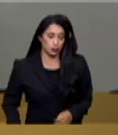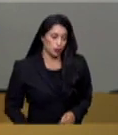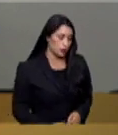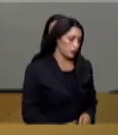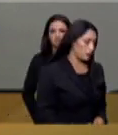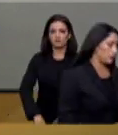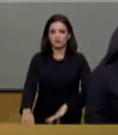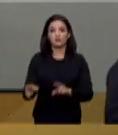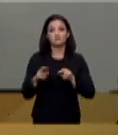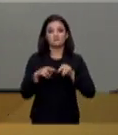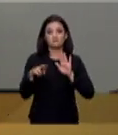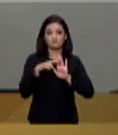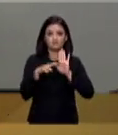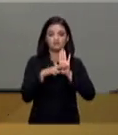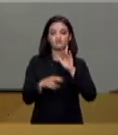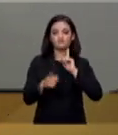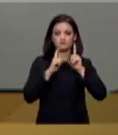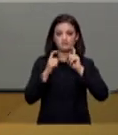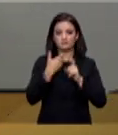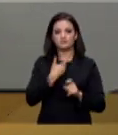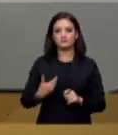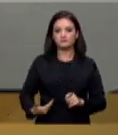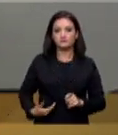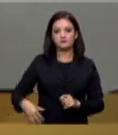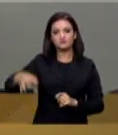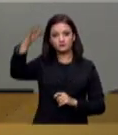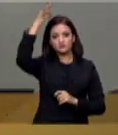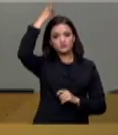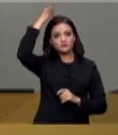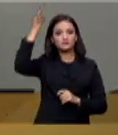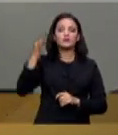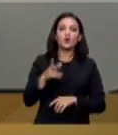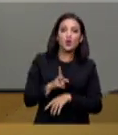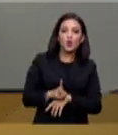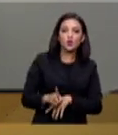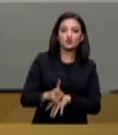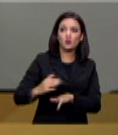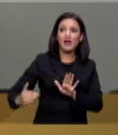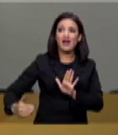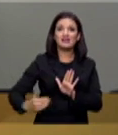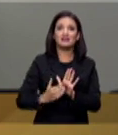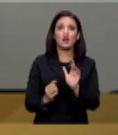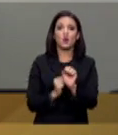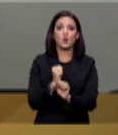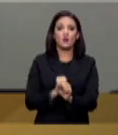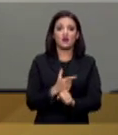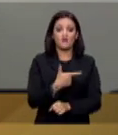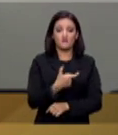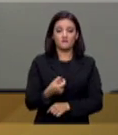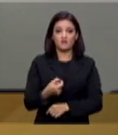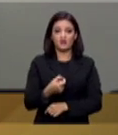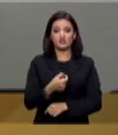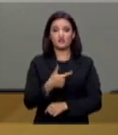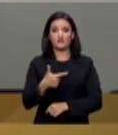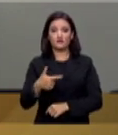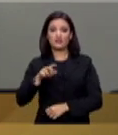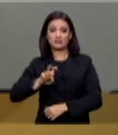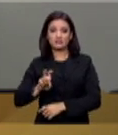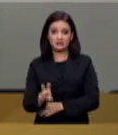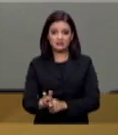a administração pública capixaba continuará até 2025